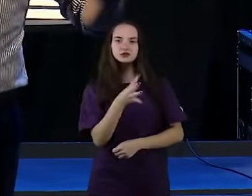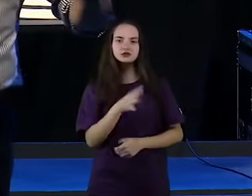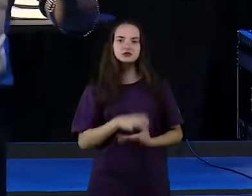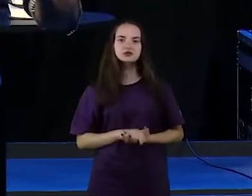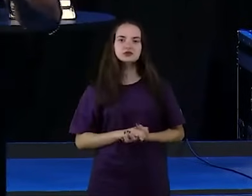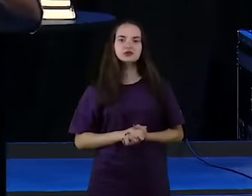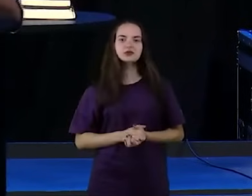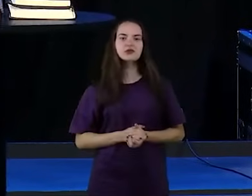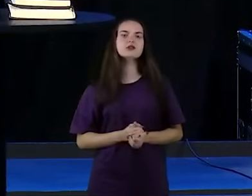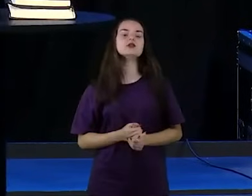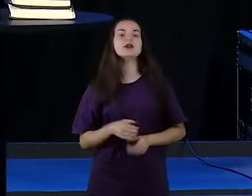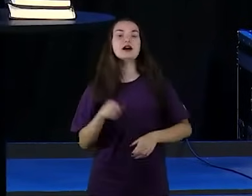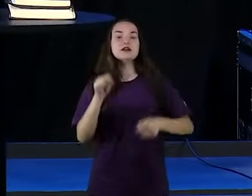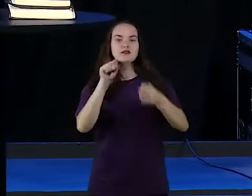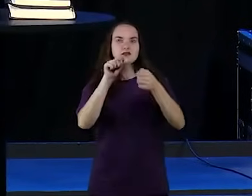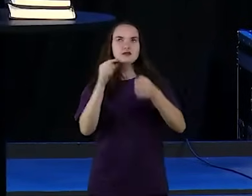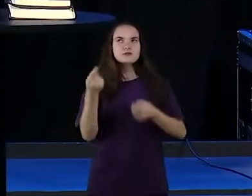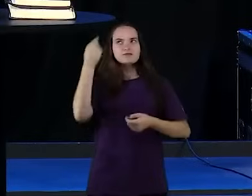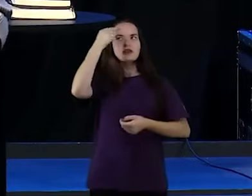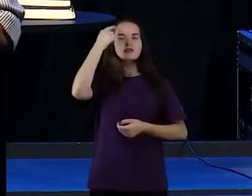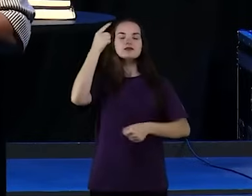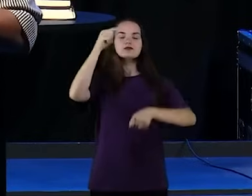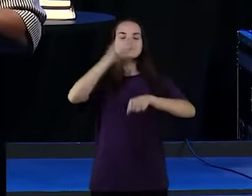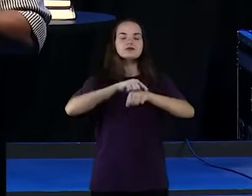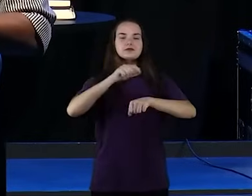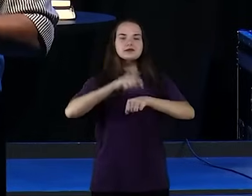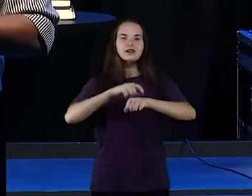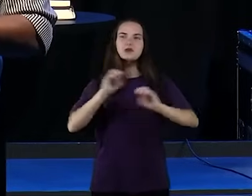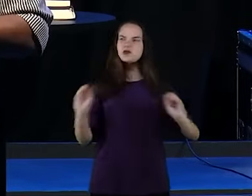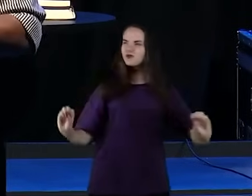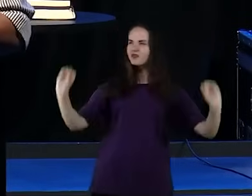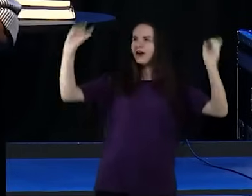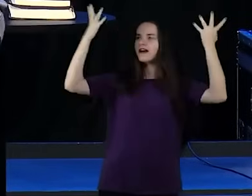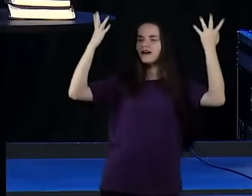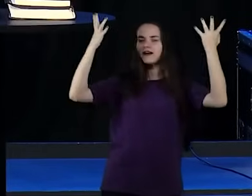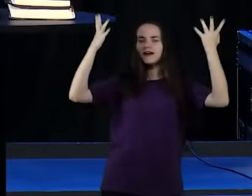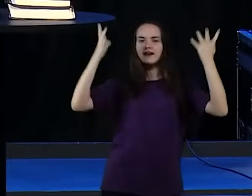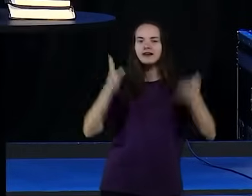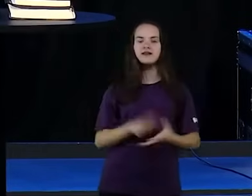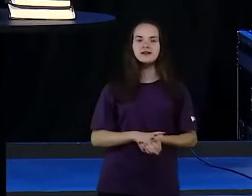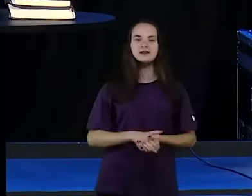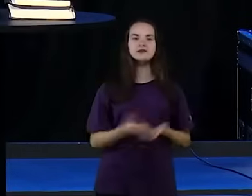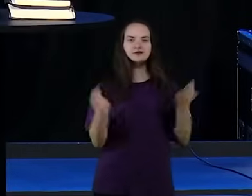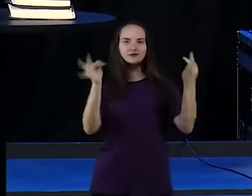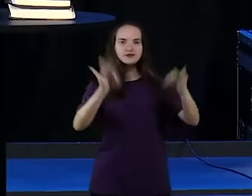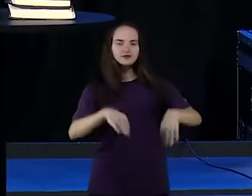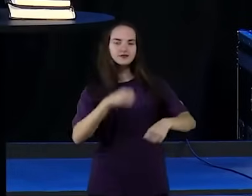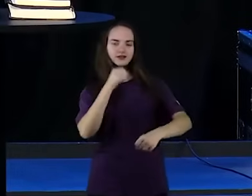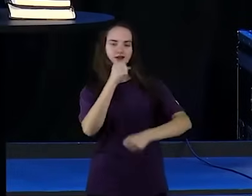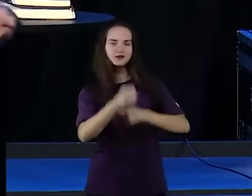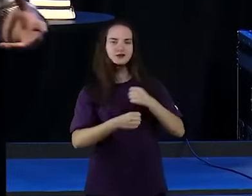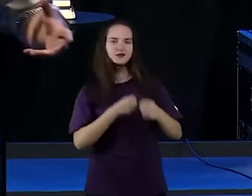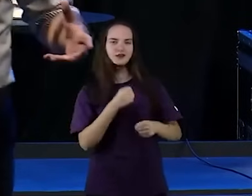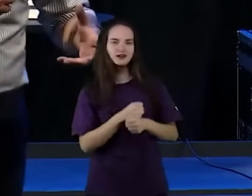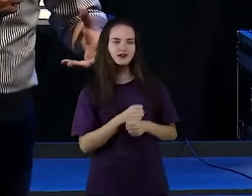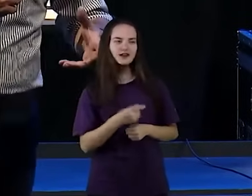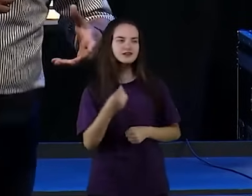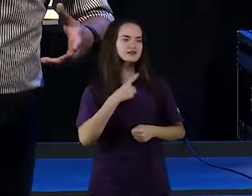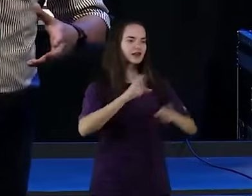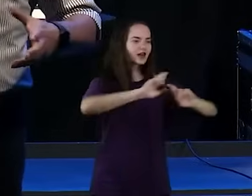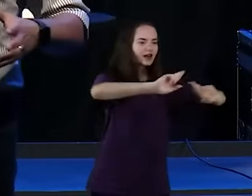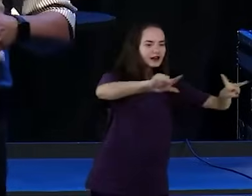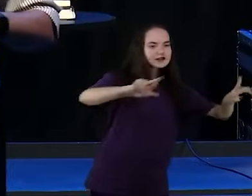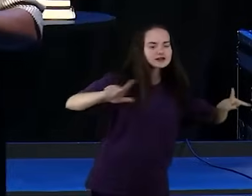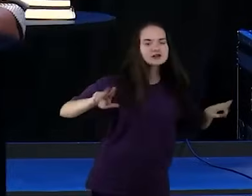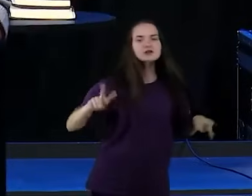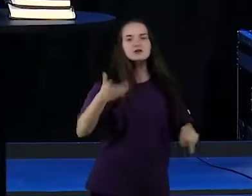muita generosidade normalmente as festas de final do ano são regadas a sabores